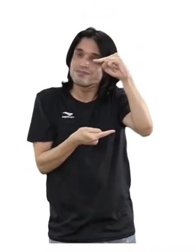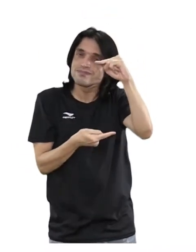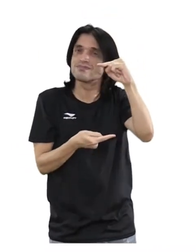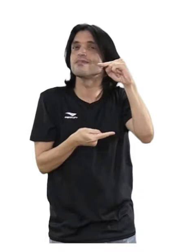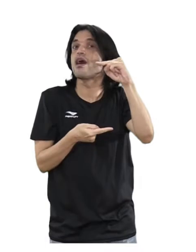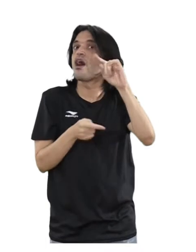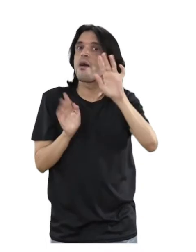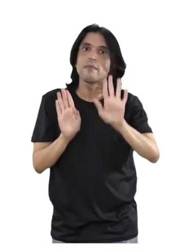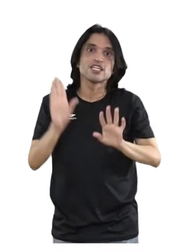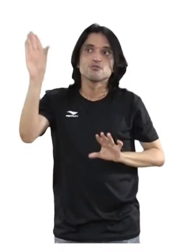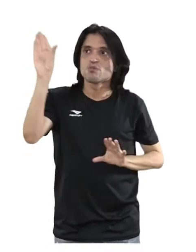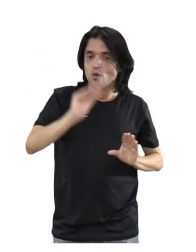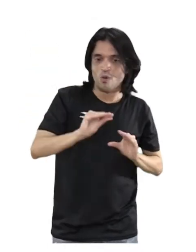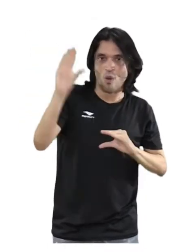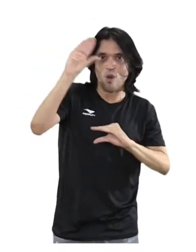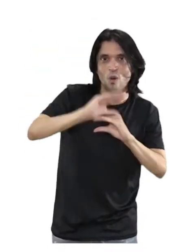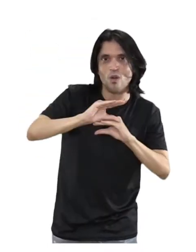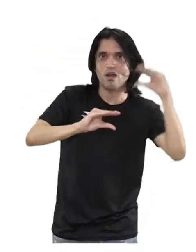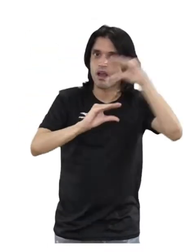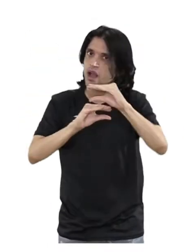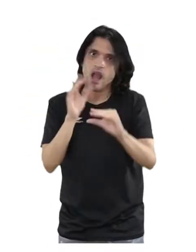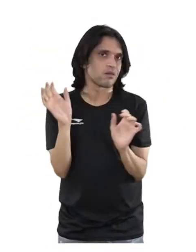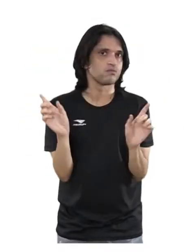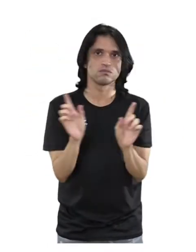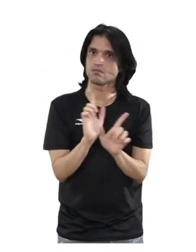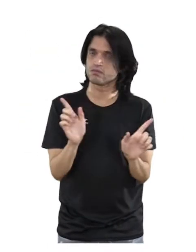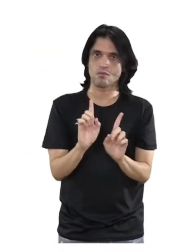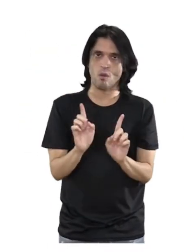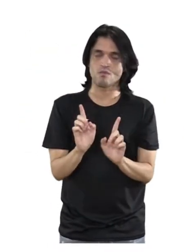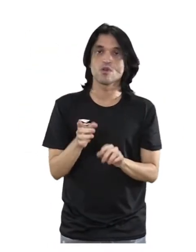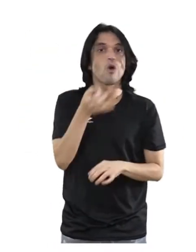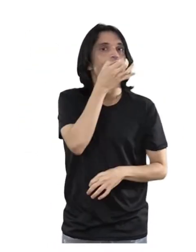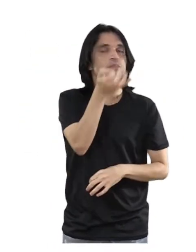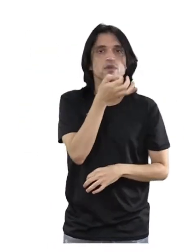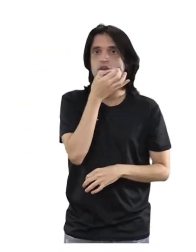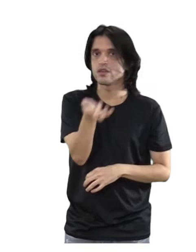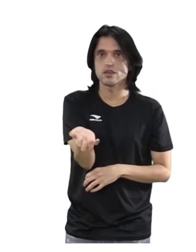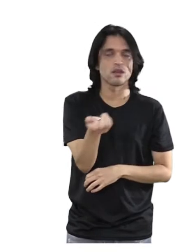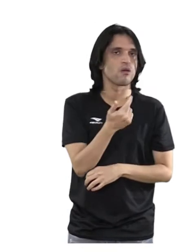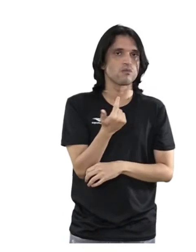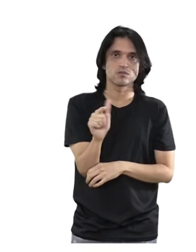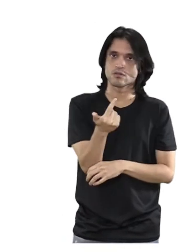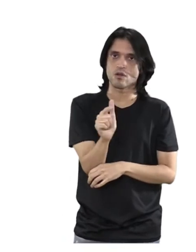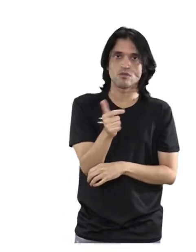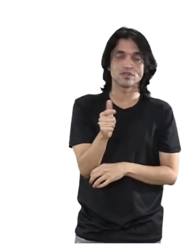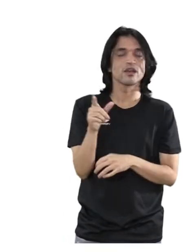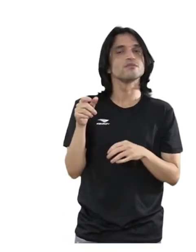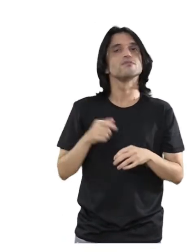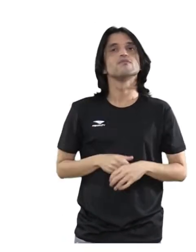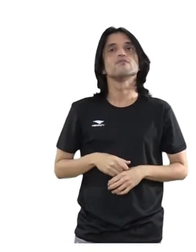nada de novo. Não opinativo e é breve. Exemplo de trecho de resenha de Vidas